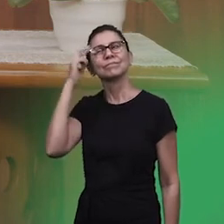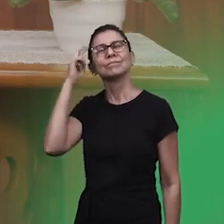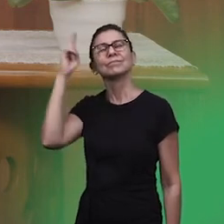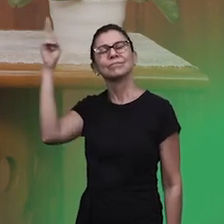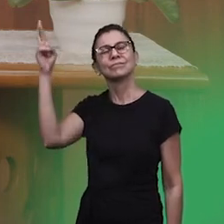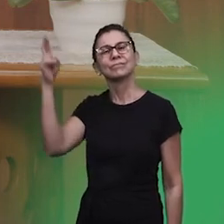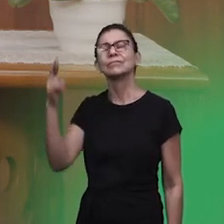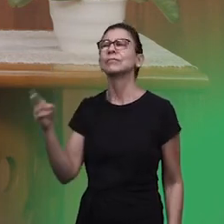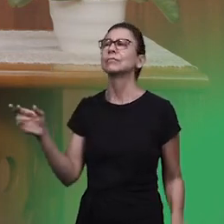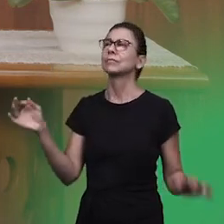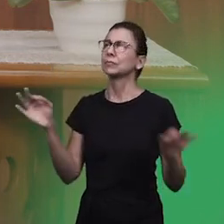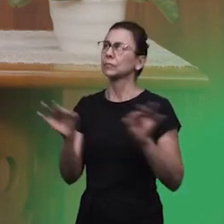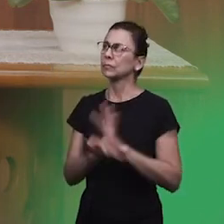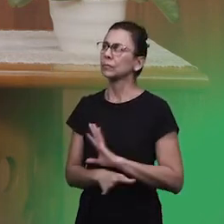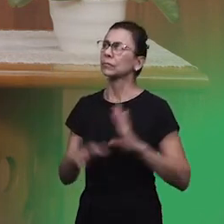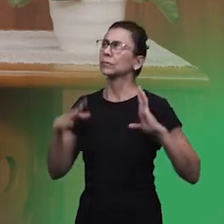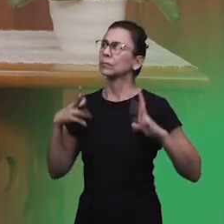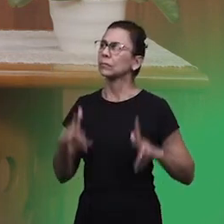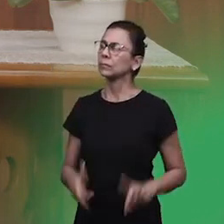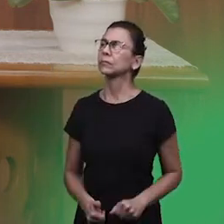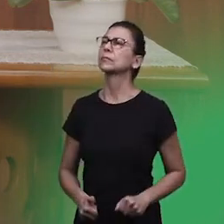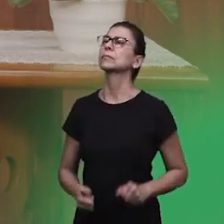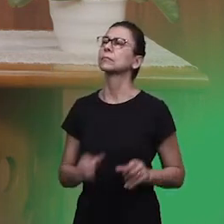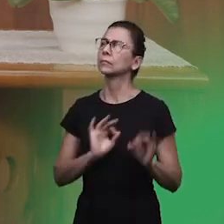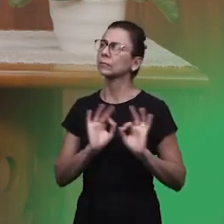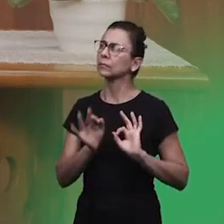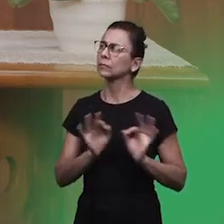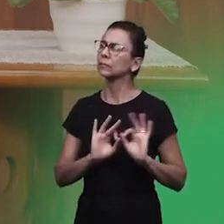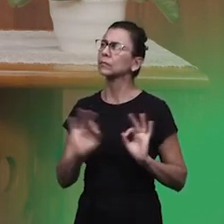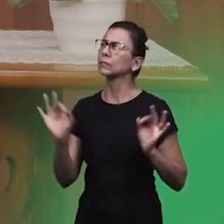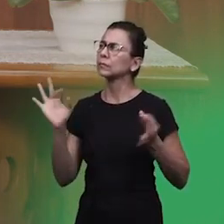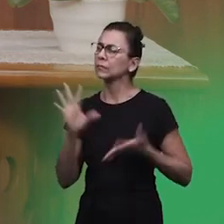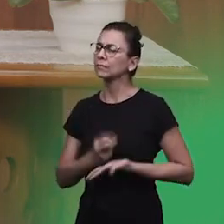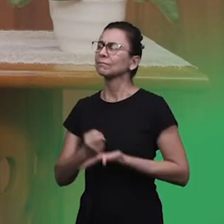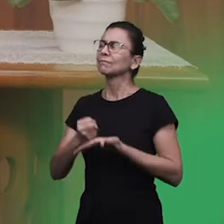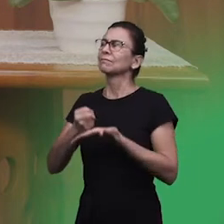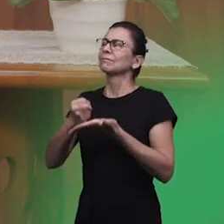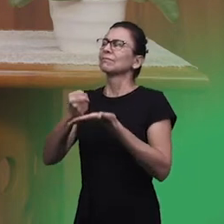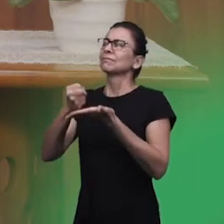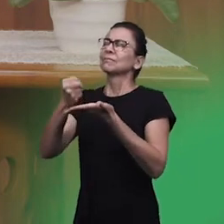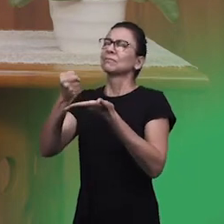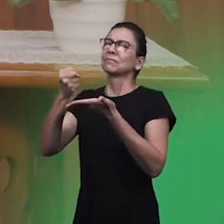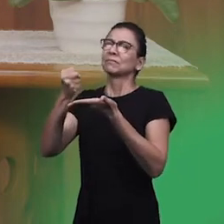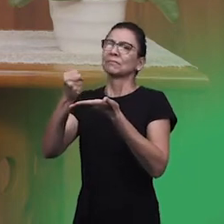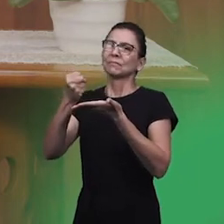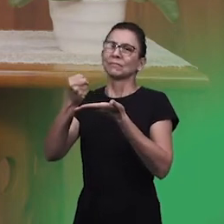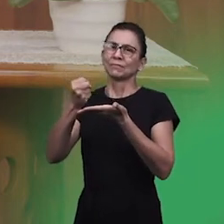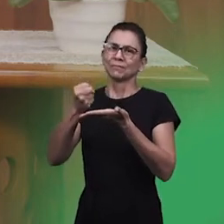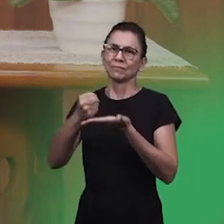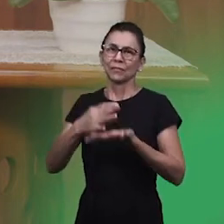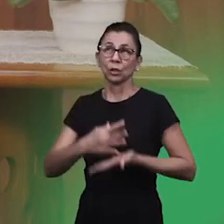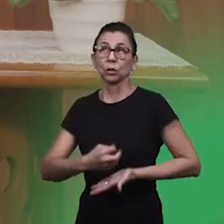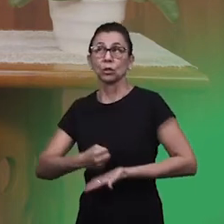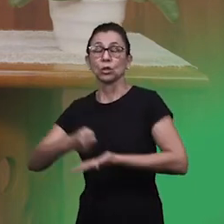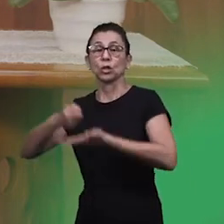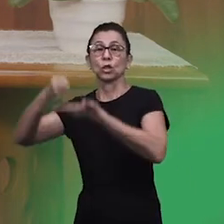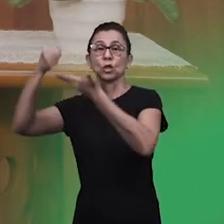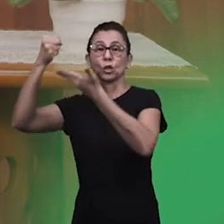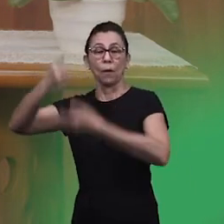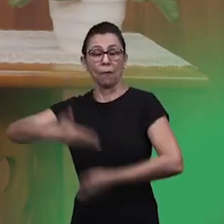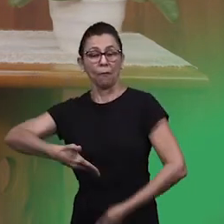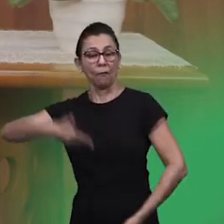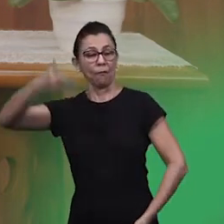Eu estou pronto. Senhor, agora toma a minha vida e Ele vai te conduzir. Sobe aqui. Foi